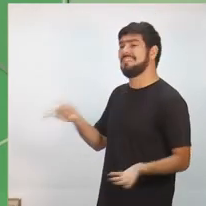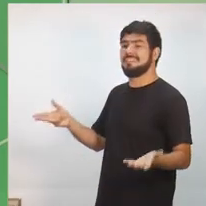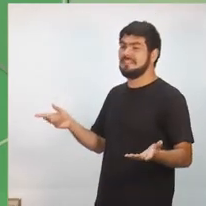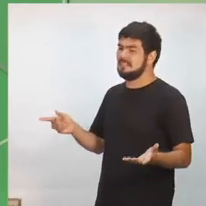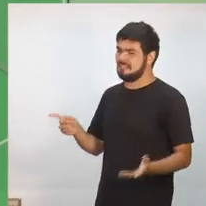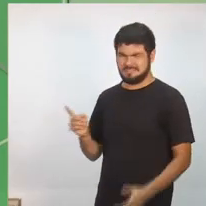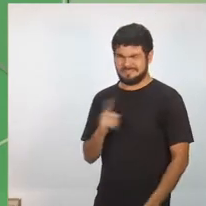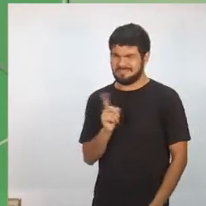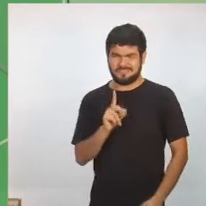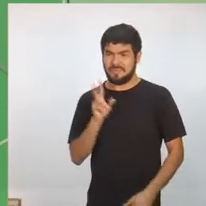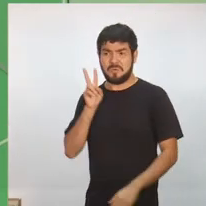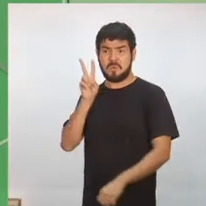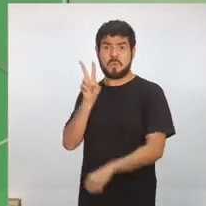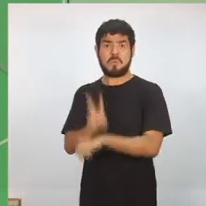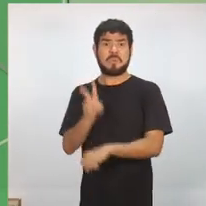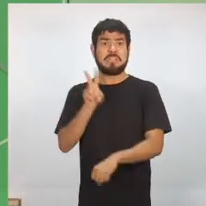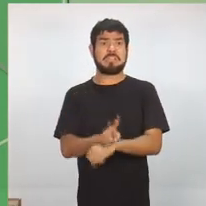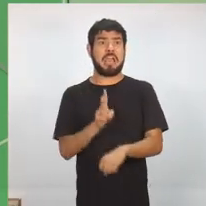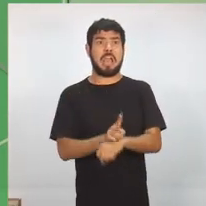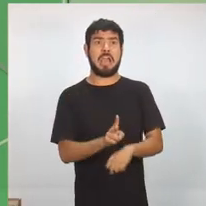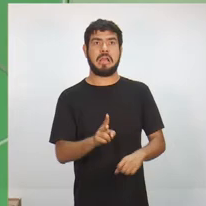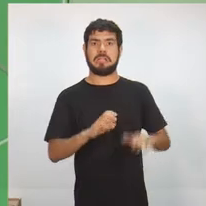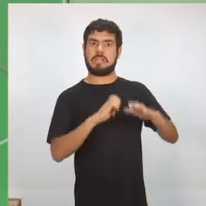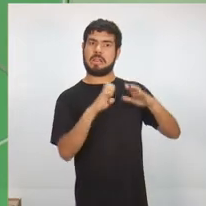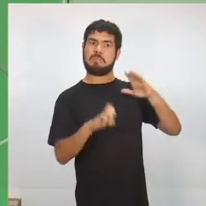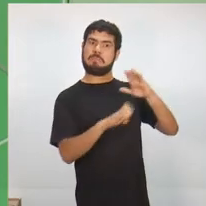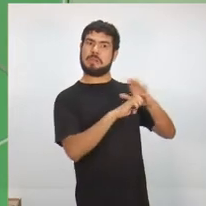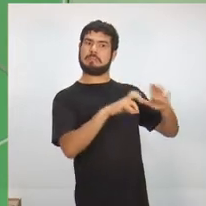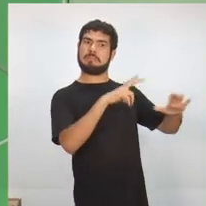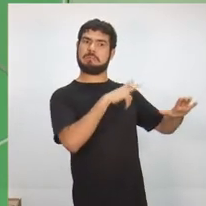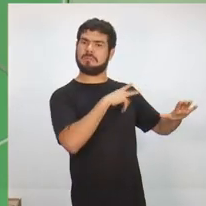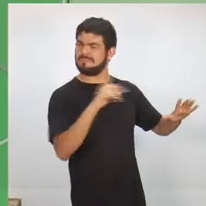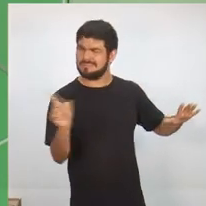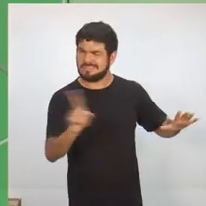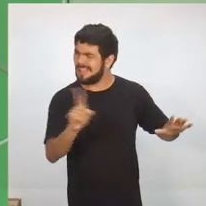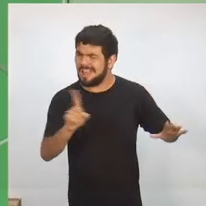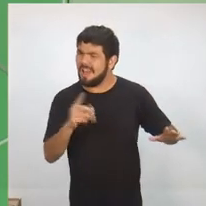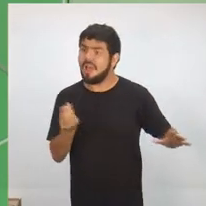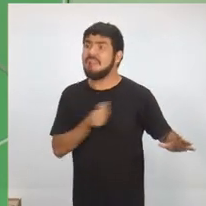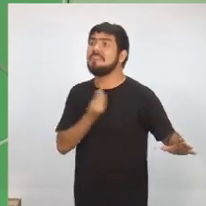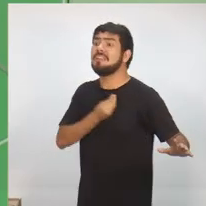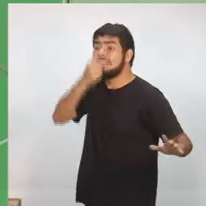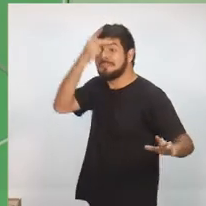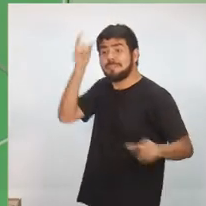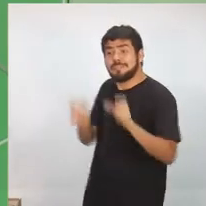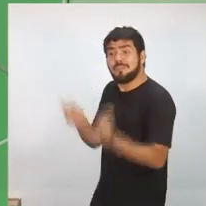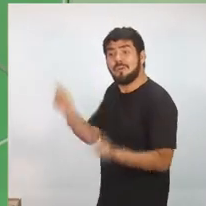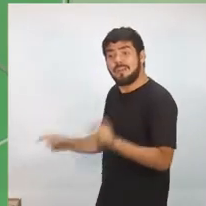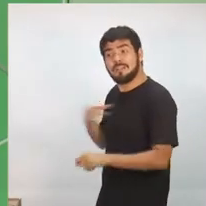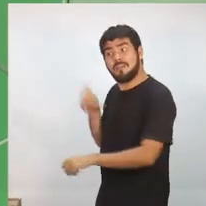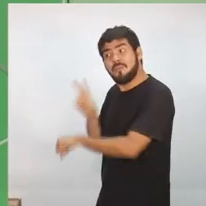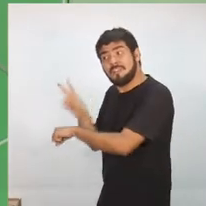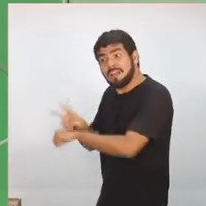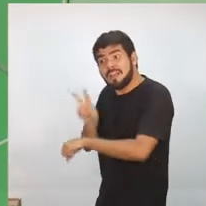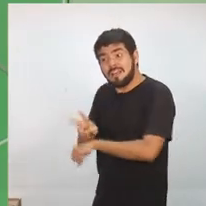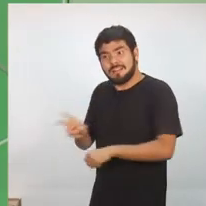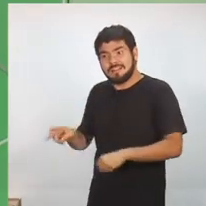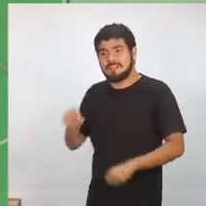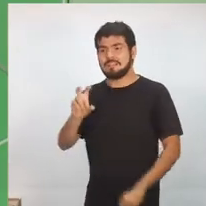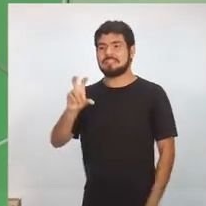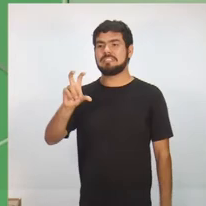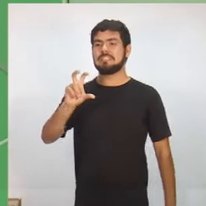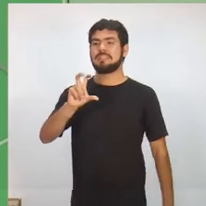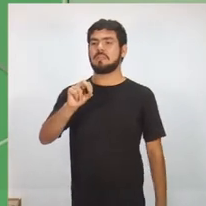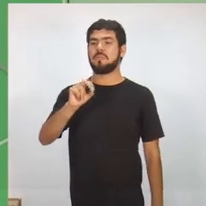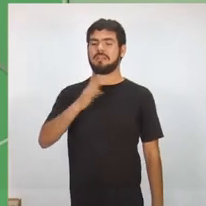não vamos cuidar do patrimônio de quem é dono do ônibus. Nós vamos cuidar da vida do cidadão. É isso que nós estamos fazendo. 50